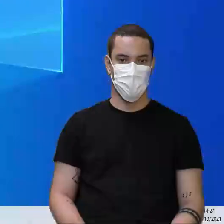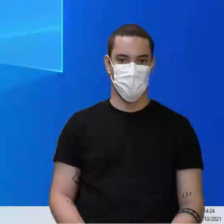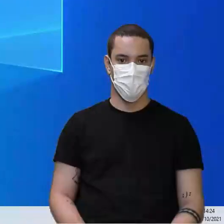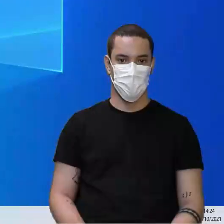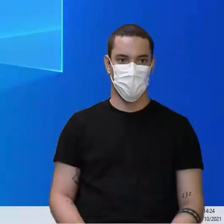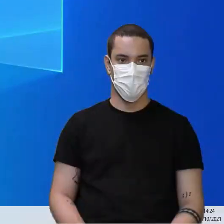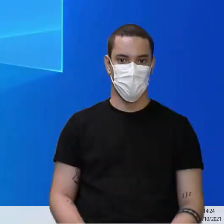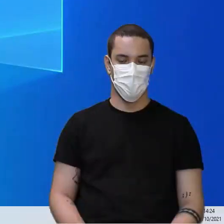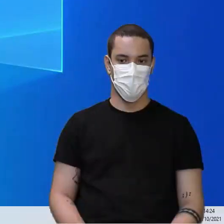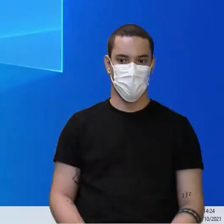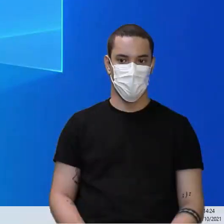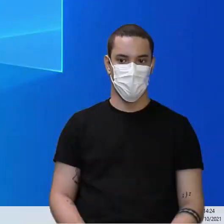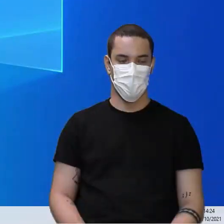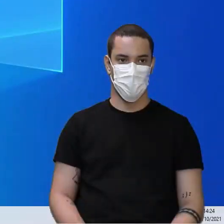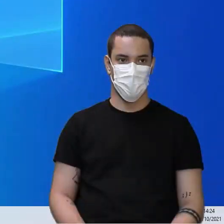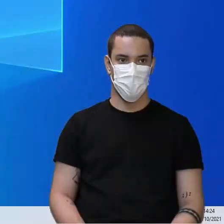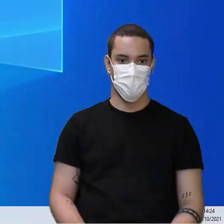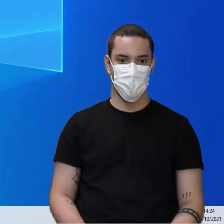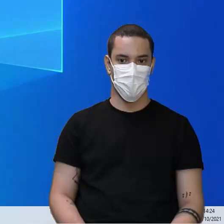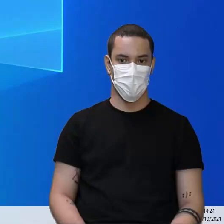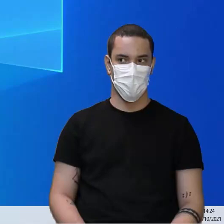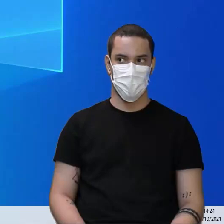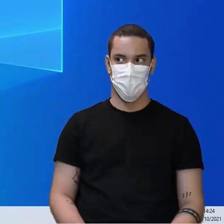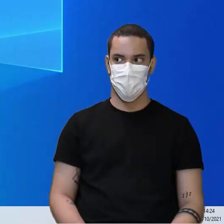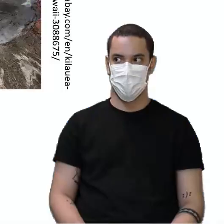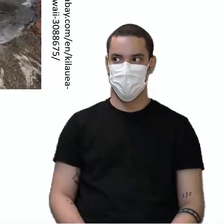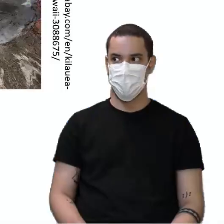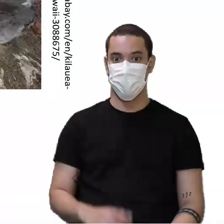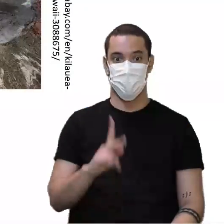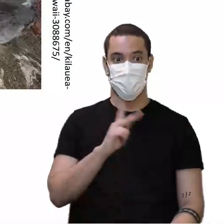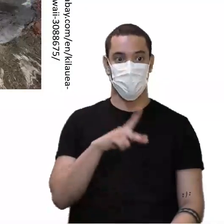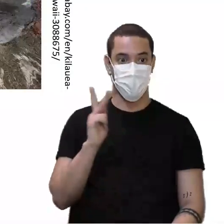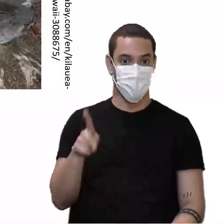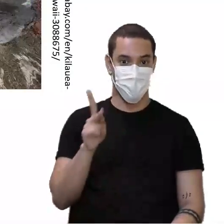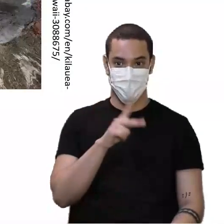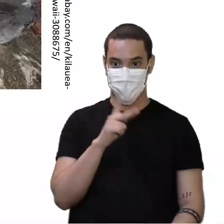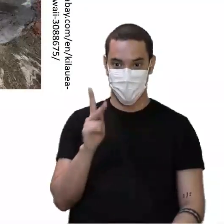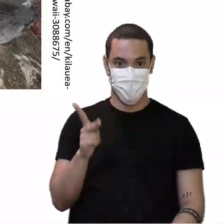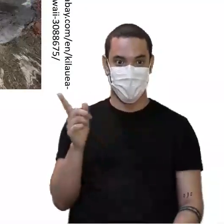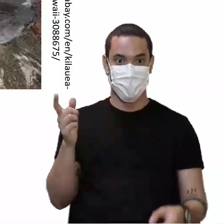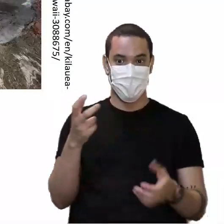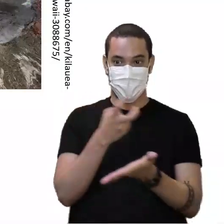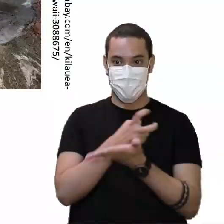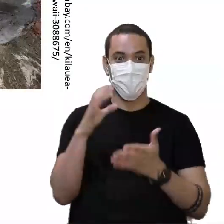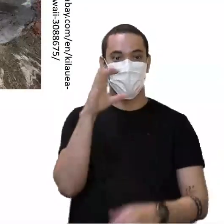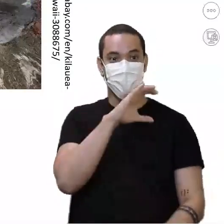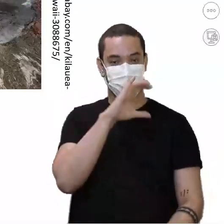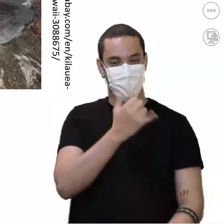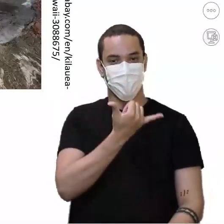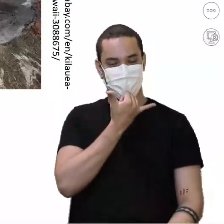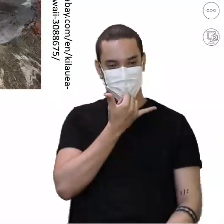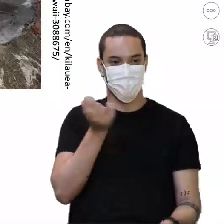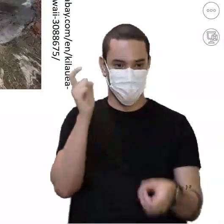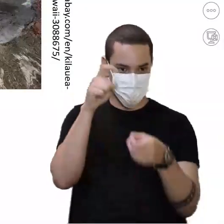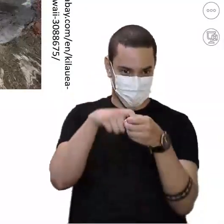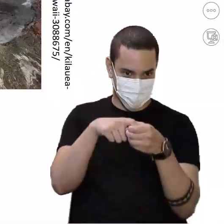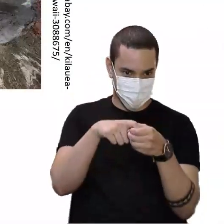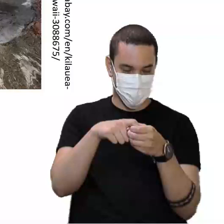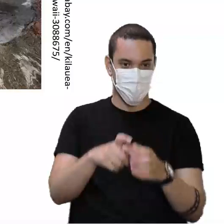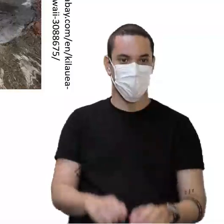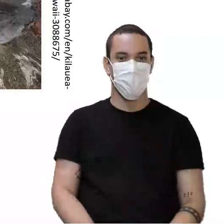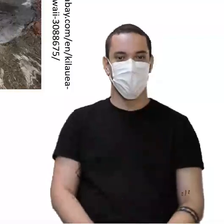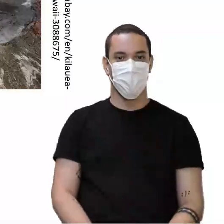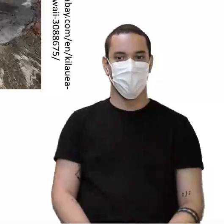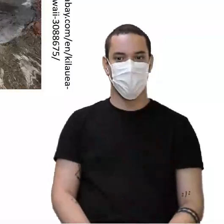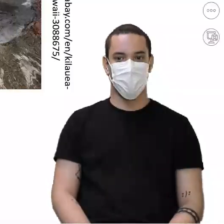Sorry. Opa, a teacher fez uma brincadeirinha aqui que não deu muito certo, mas agora foi. Muito bem. Have